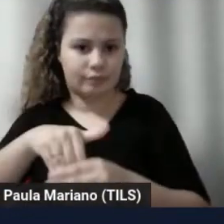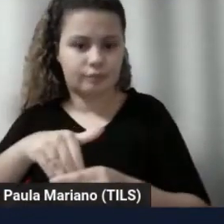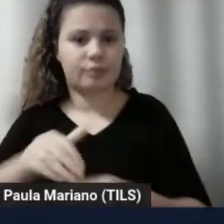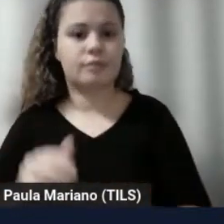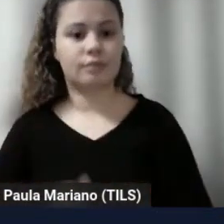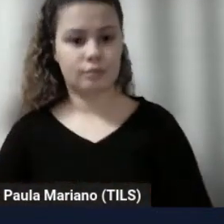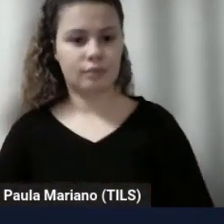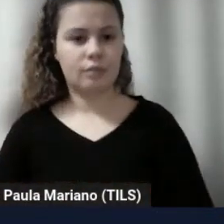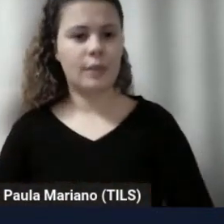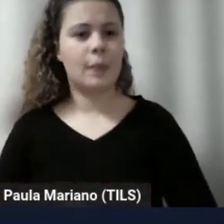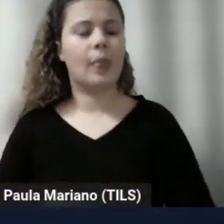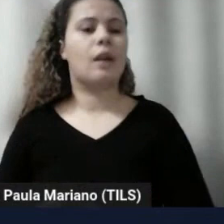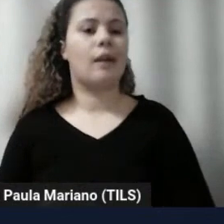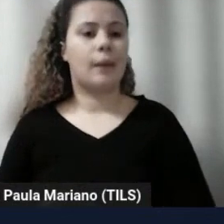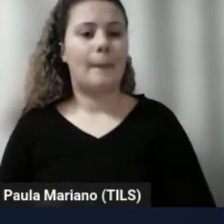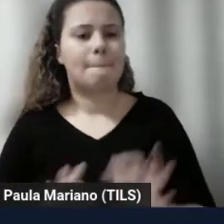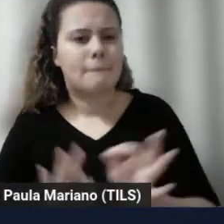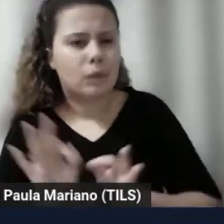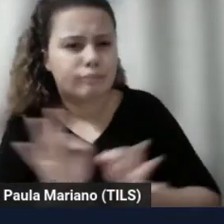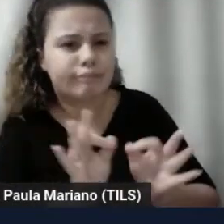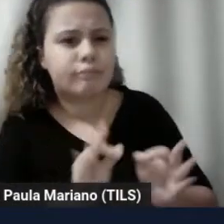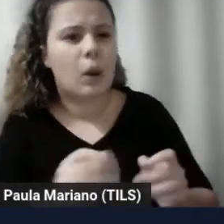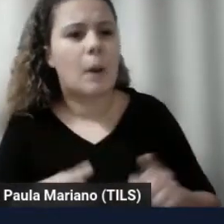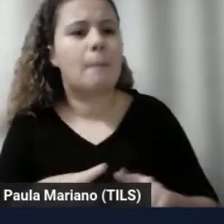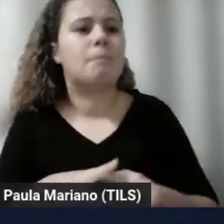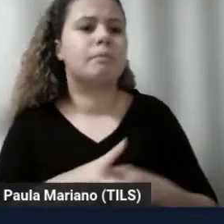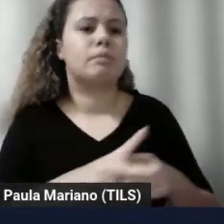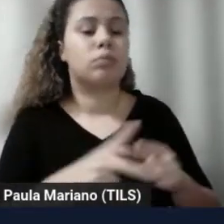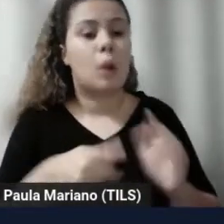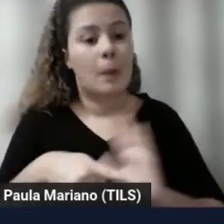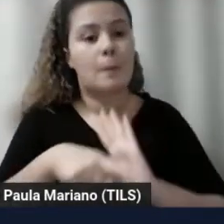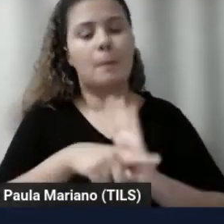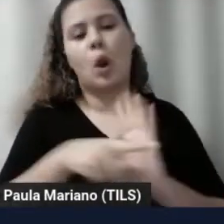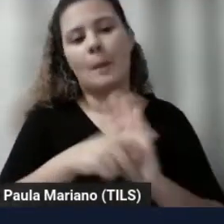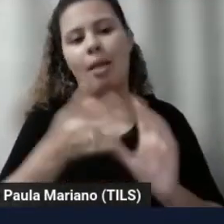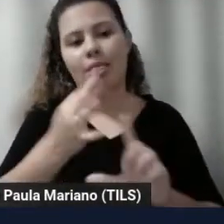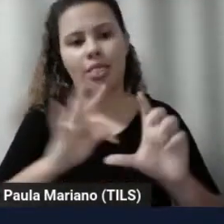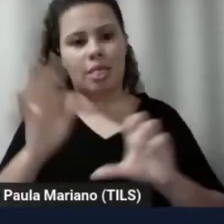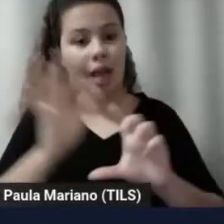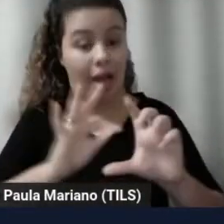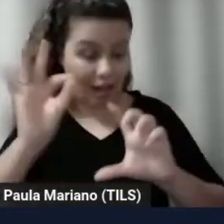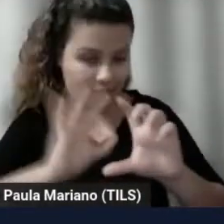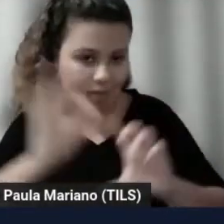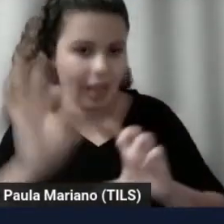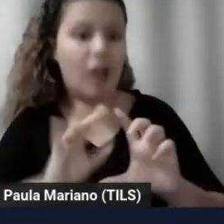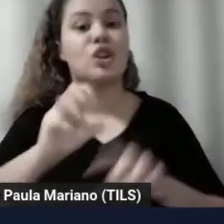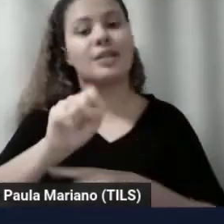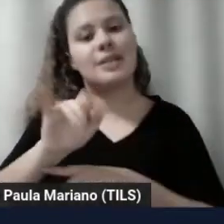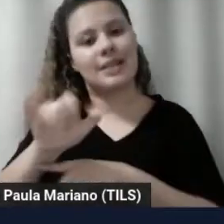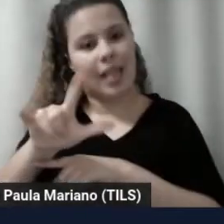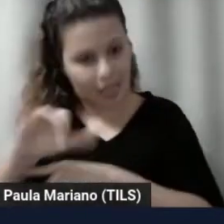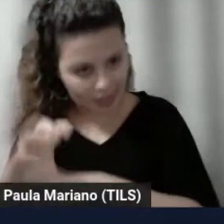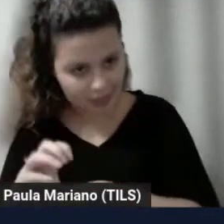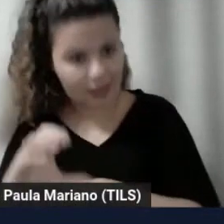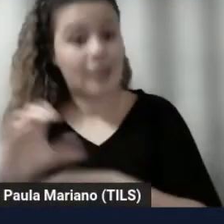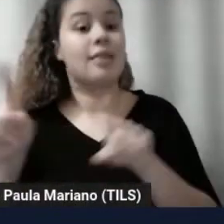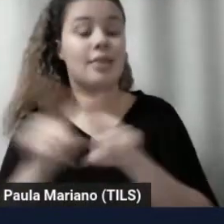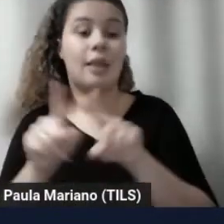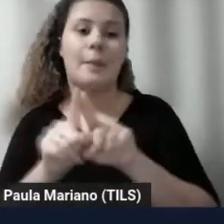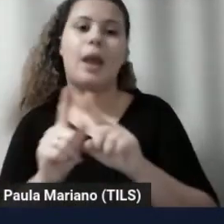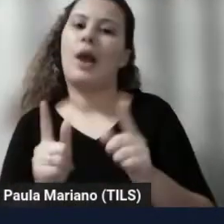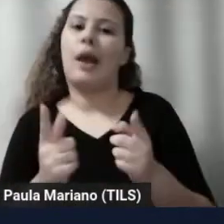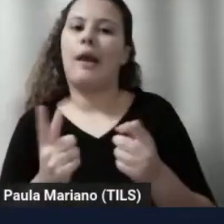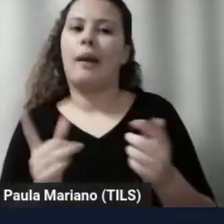A manutenção da taxa Selic muito elevada também está relacionada diretamente com o sistema da